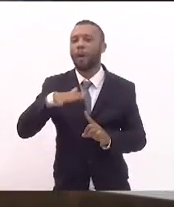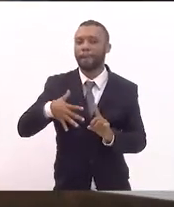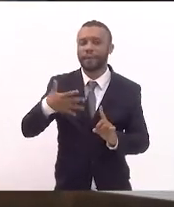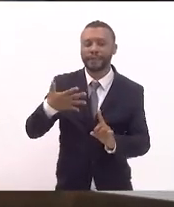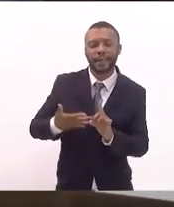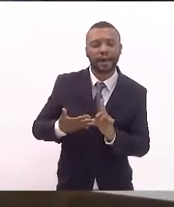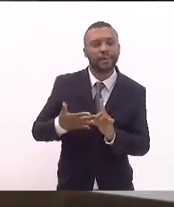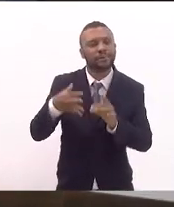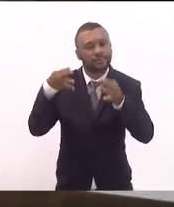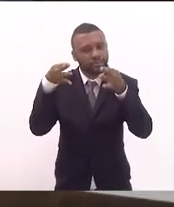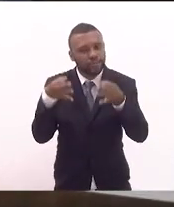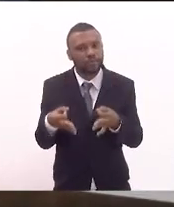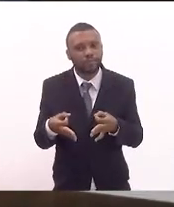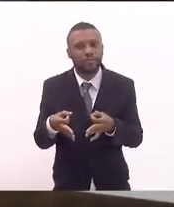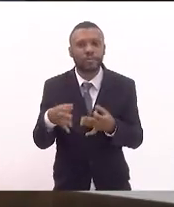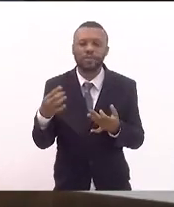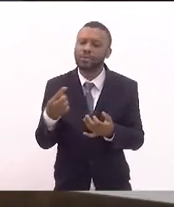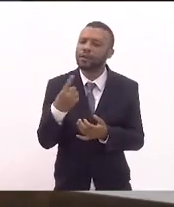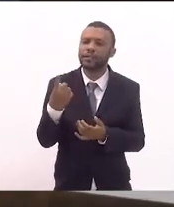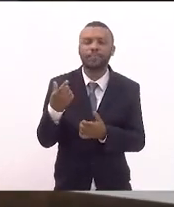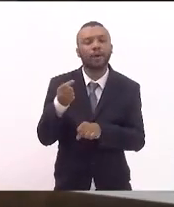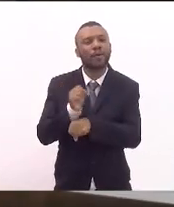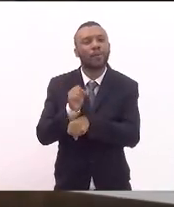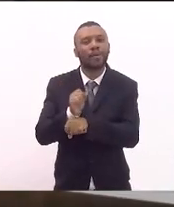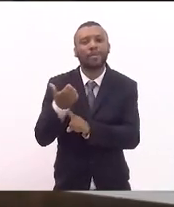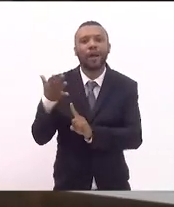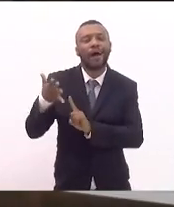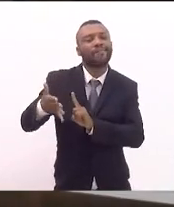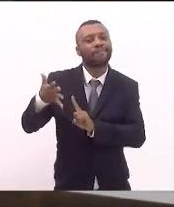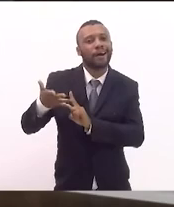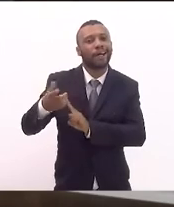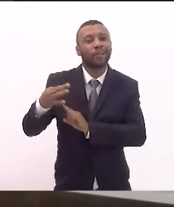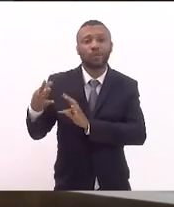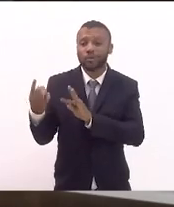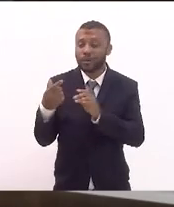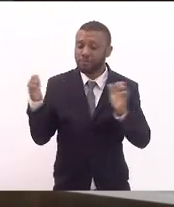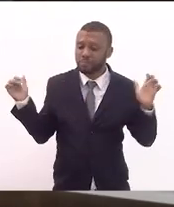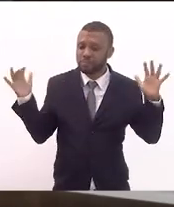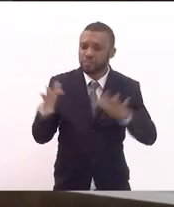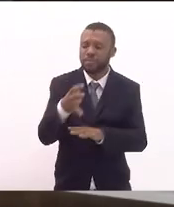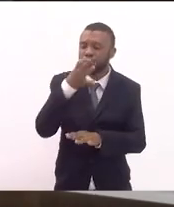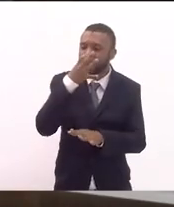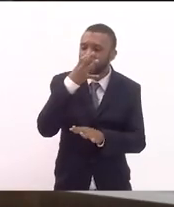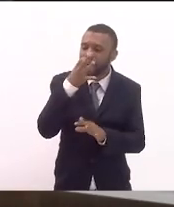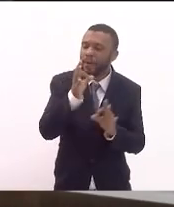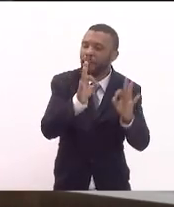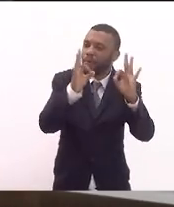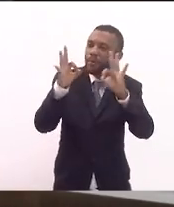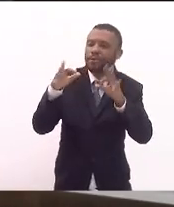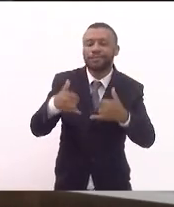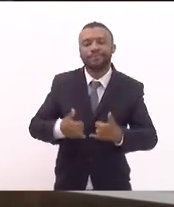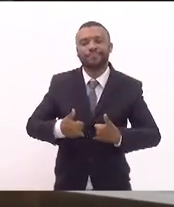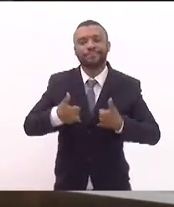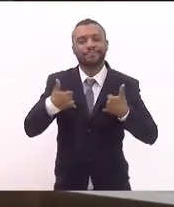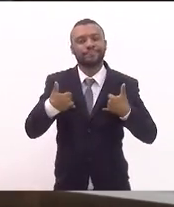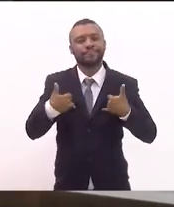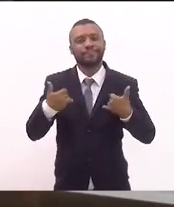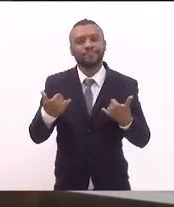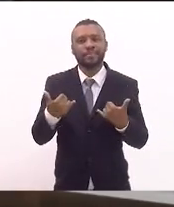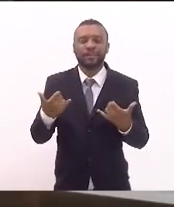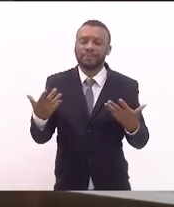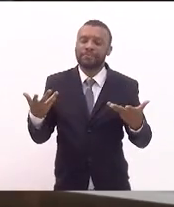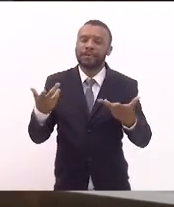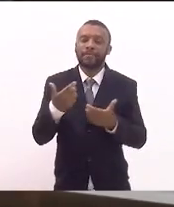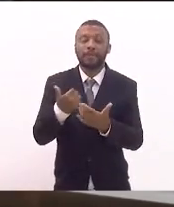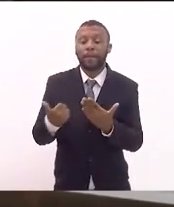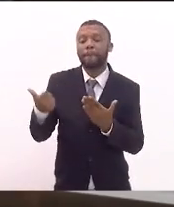justa mesmo. E a gente está aguardando a sua fala aqui, acho que todos nós viemos aqui nesse dia aqui para te ouvir, te prestigiar, e é realmente um privilégio estar